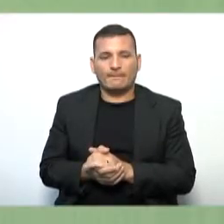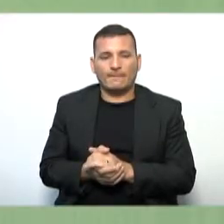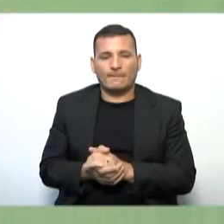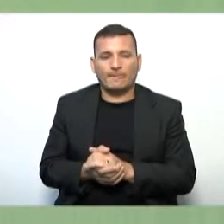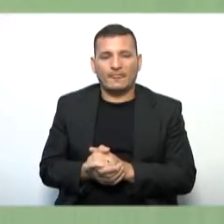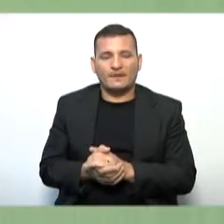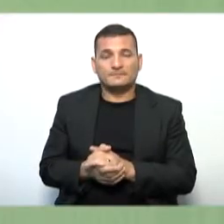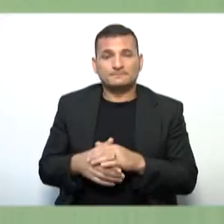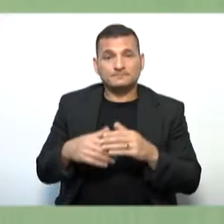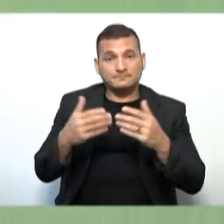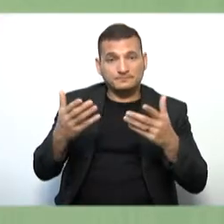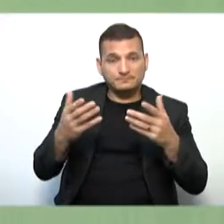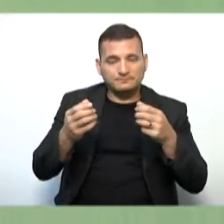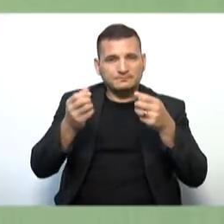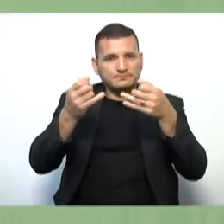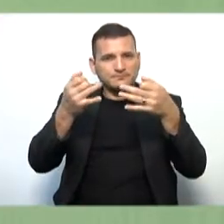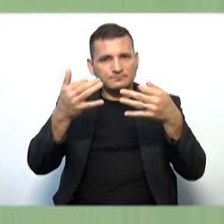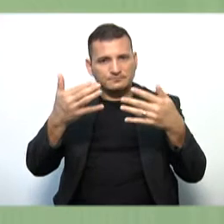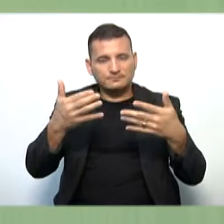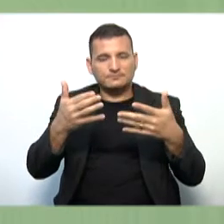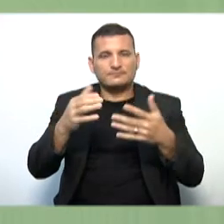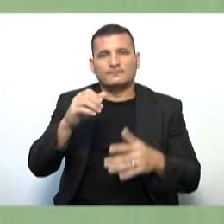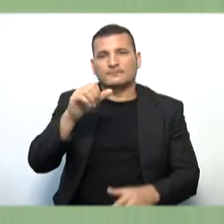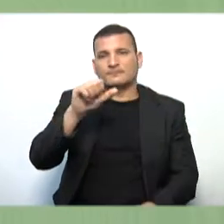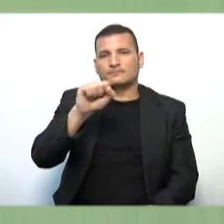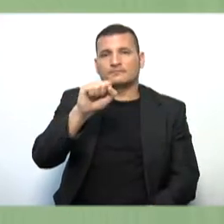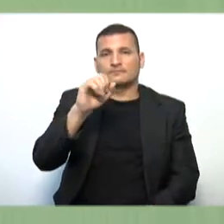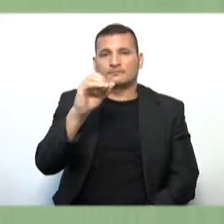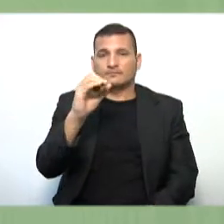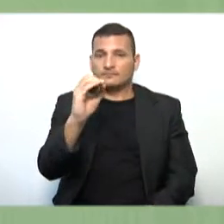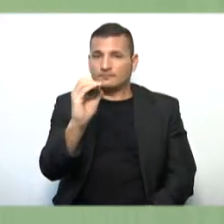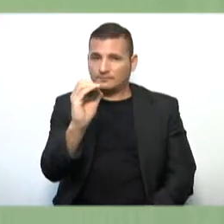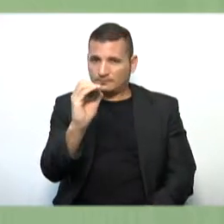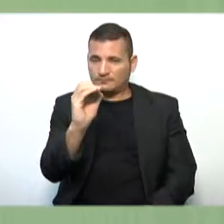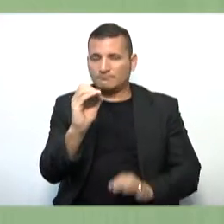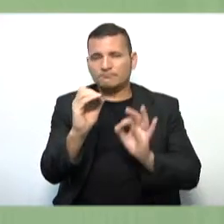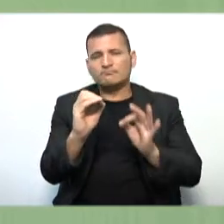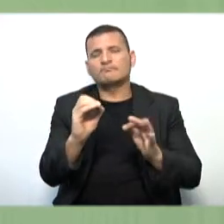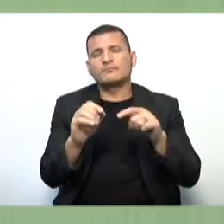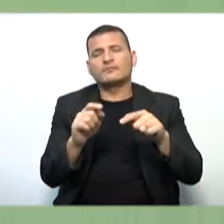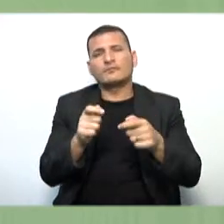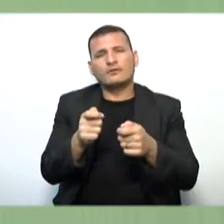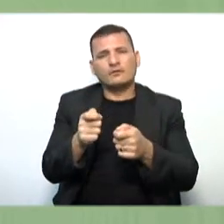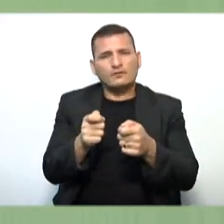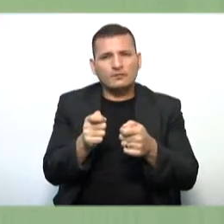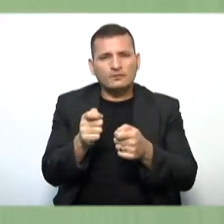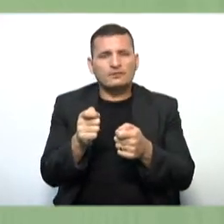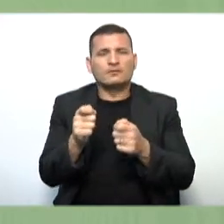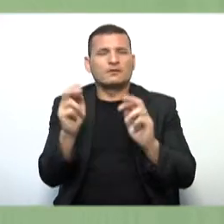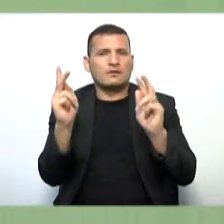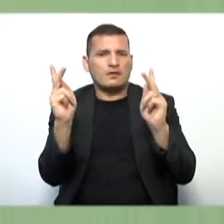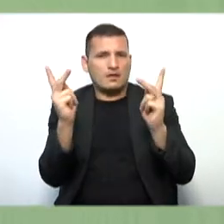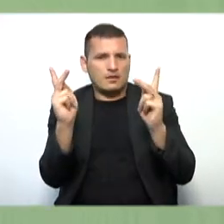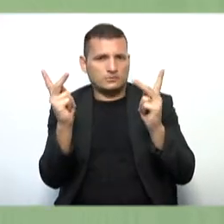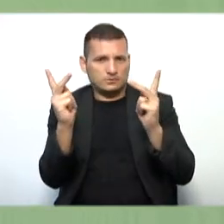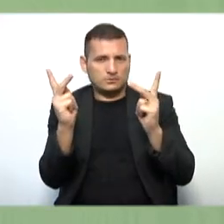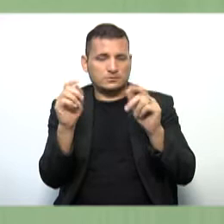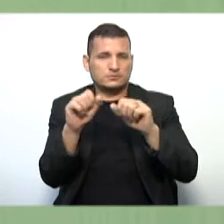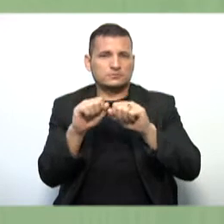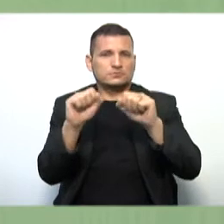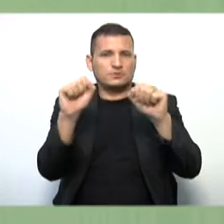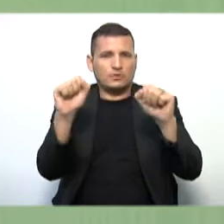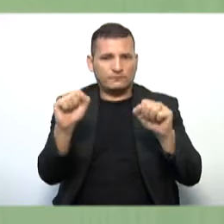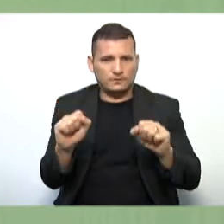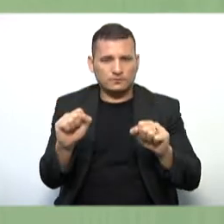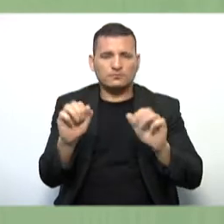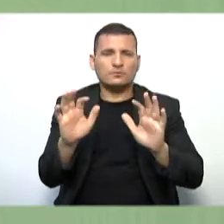Então, se a gente falou do nosso sistema operacional que gerencia hardware e software, mas o que é hardware e software? Lembrando,